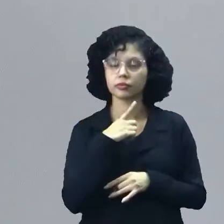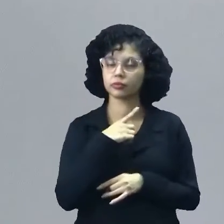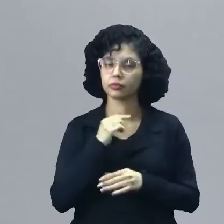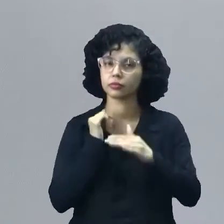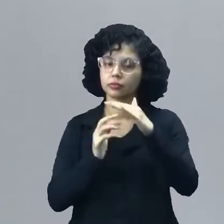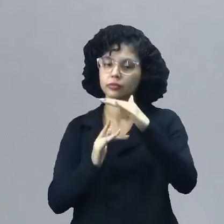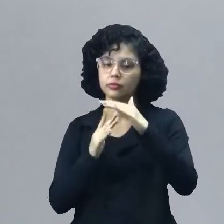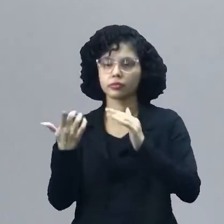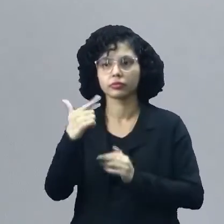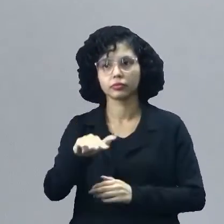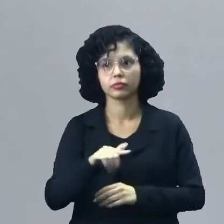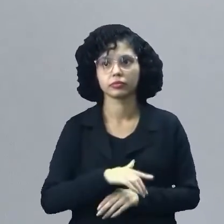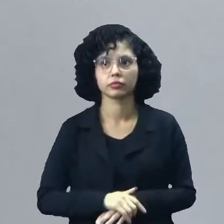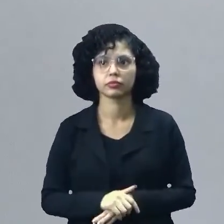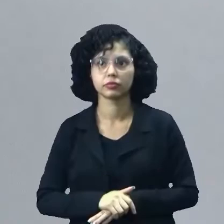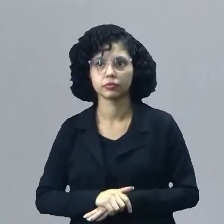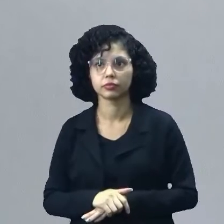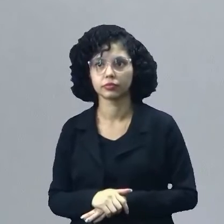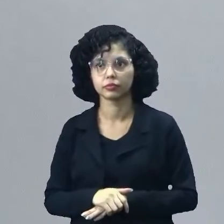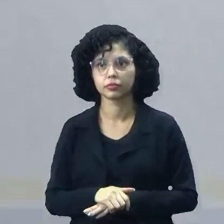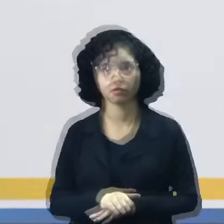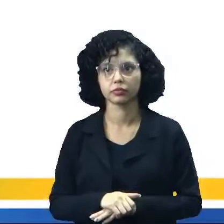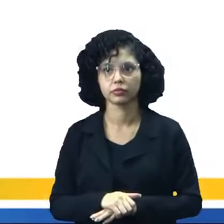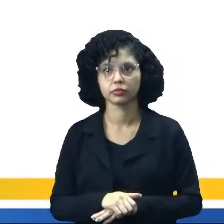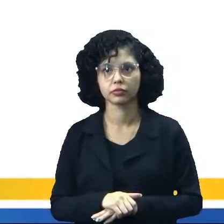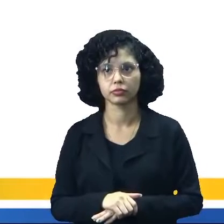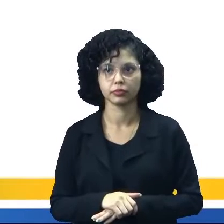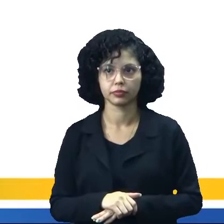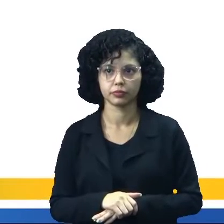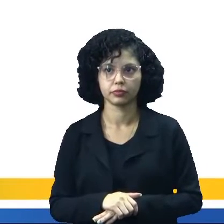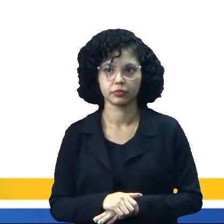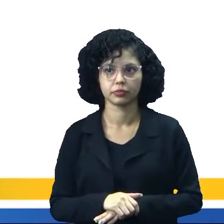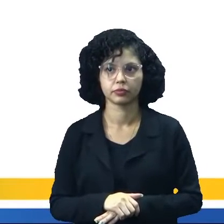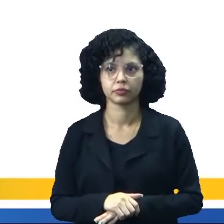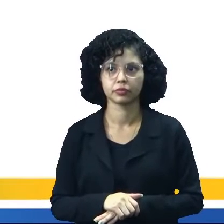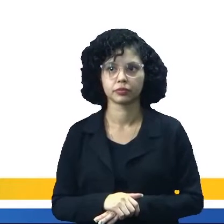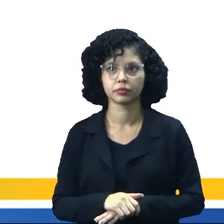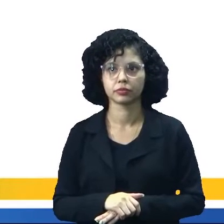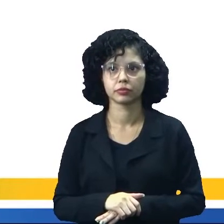estarem migrando novamente aí para nossa região.